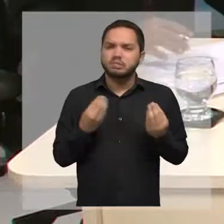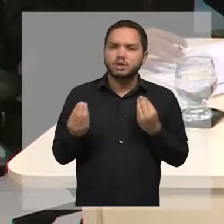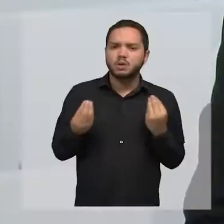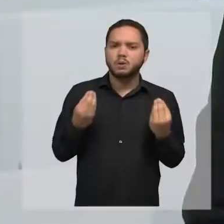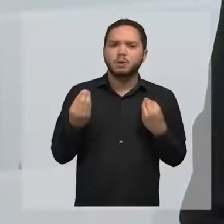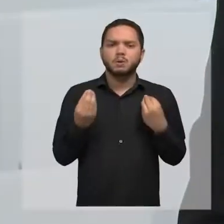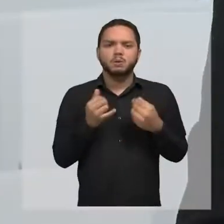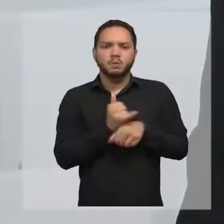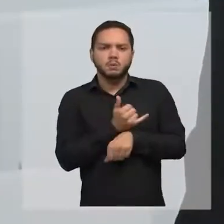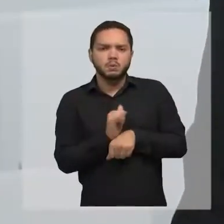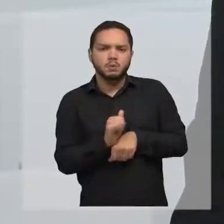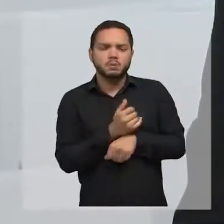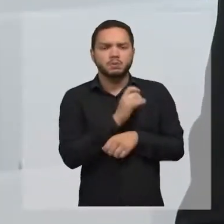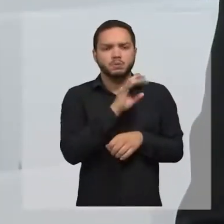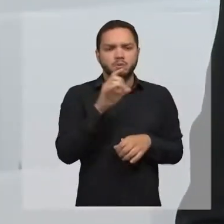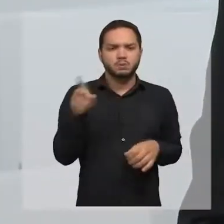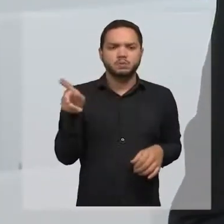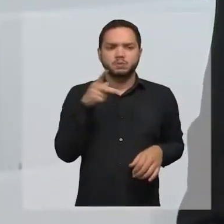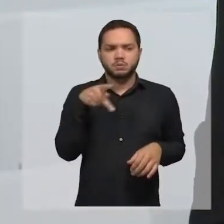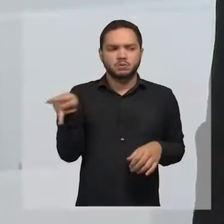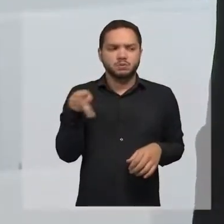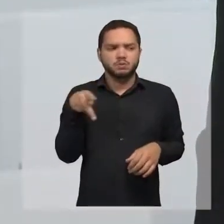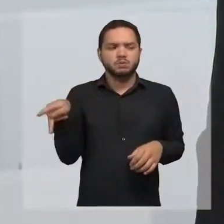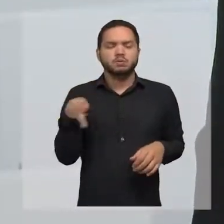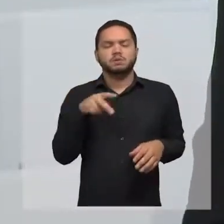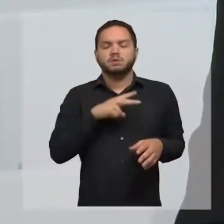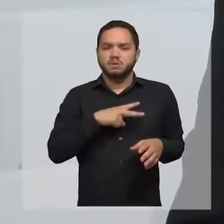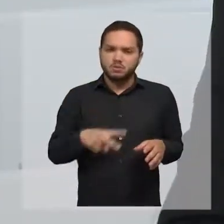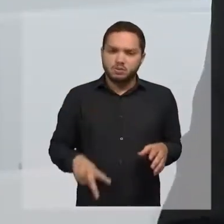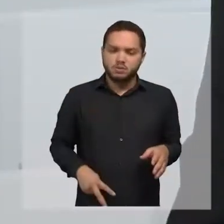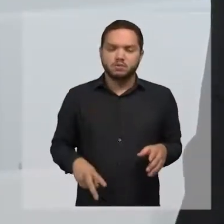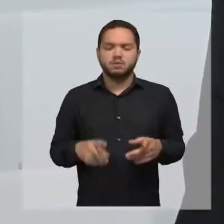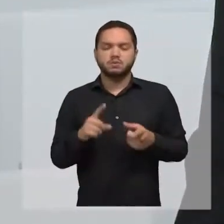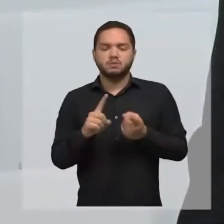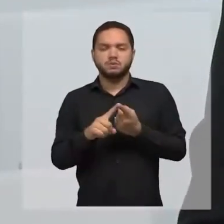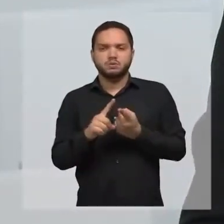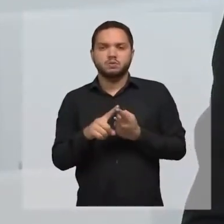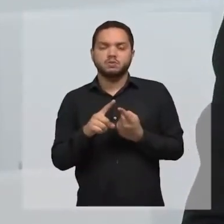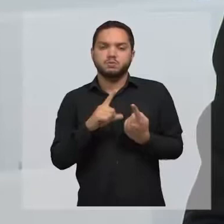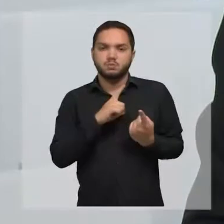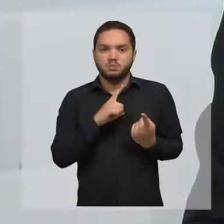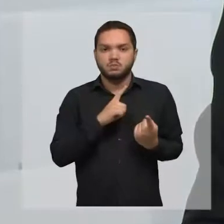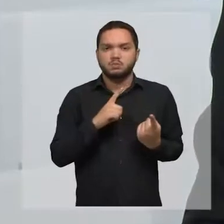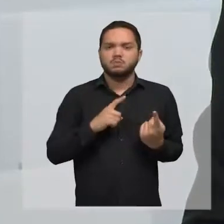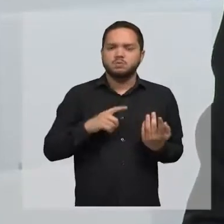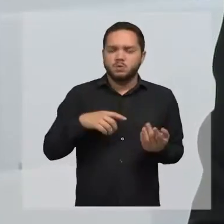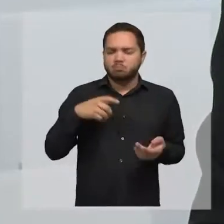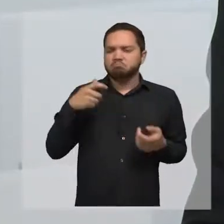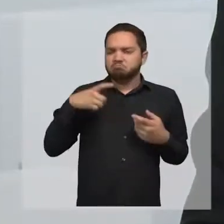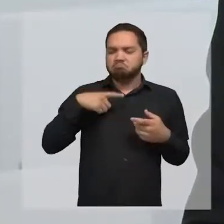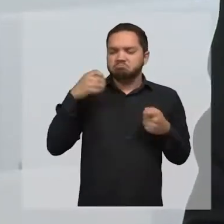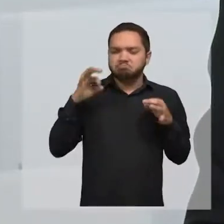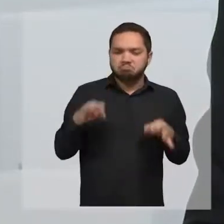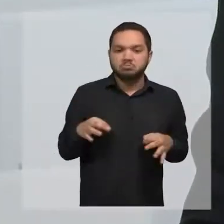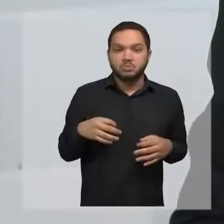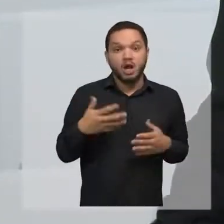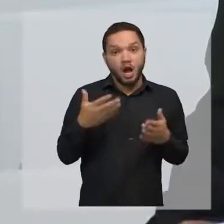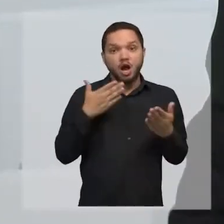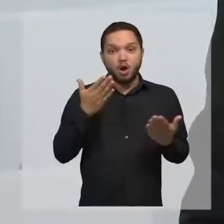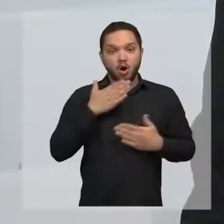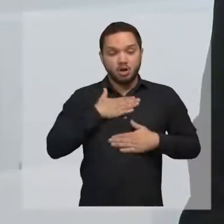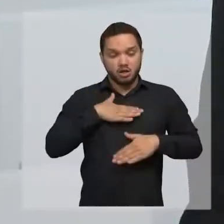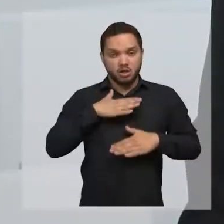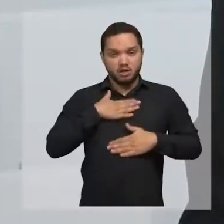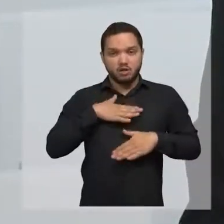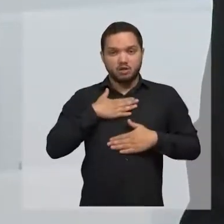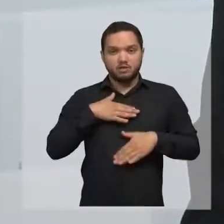de articulação, né, de cada presidente e daqueles vereadores que têm também muita liderança junto aos seus pares. A